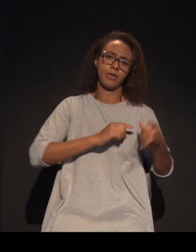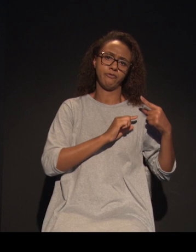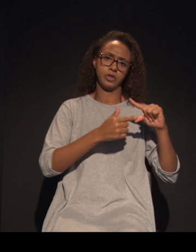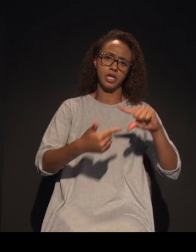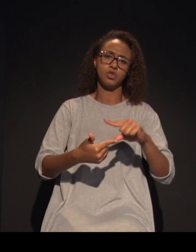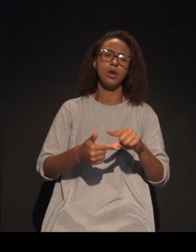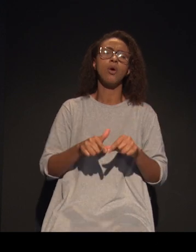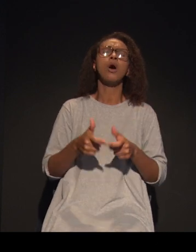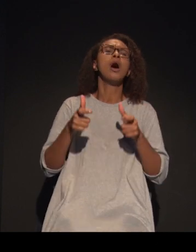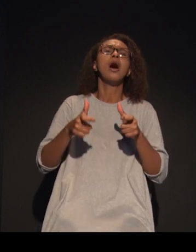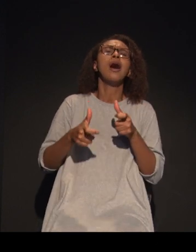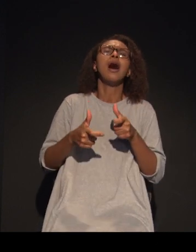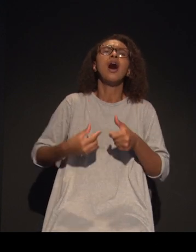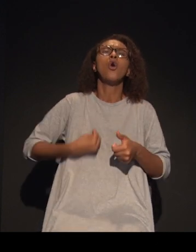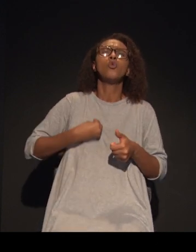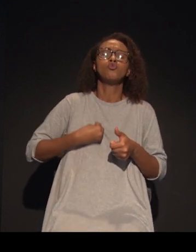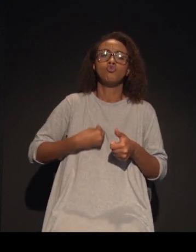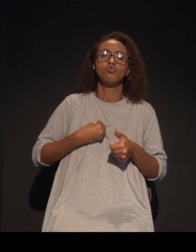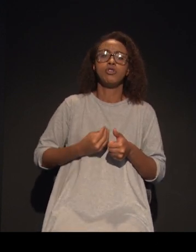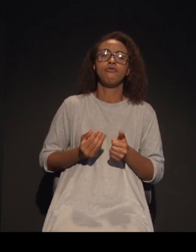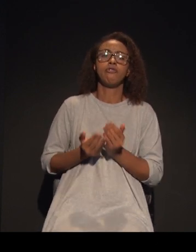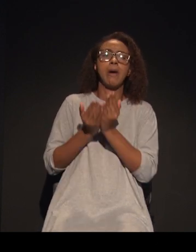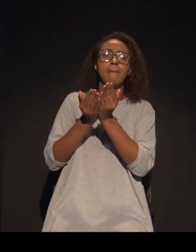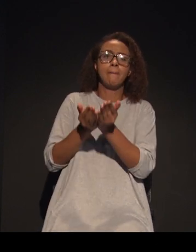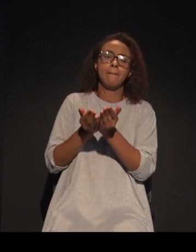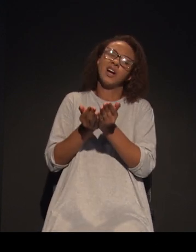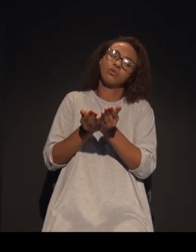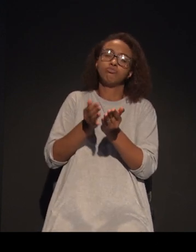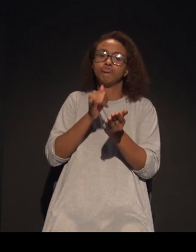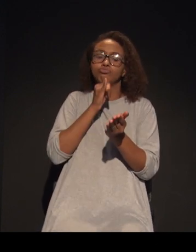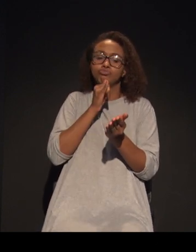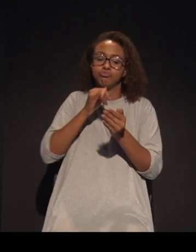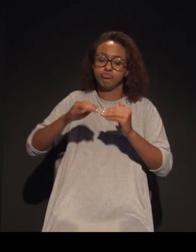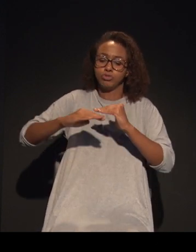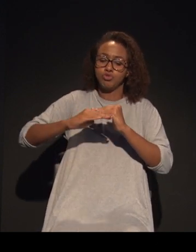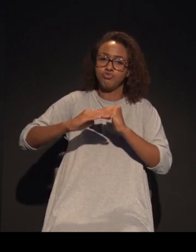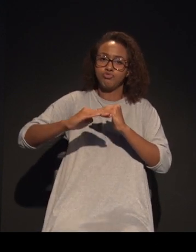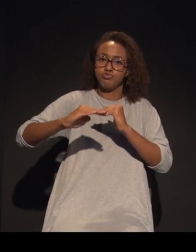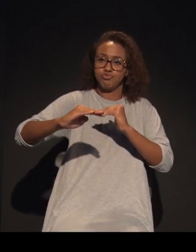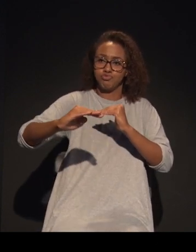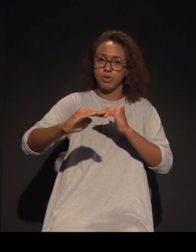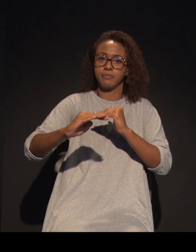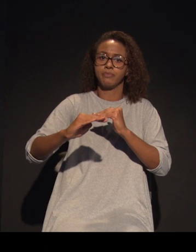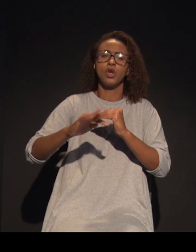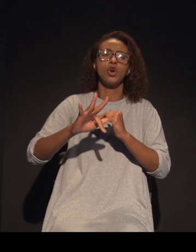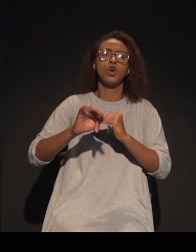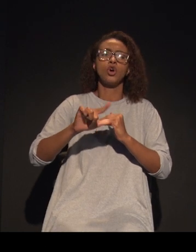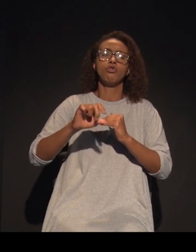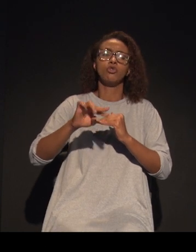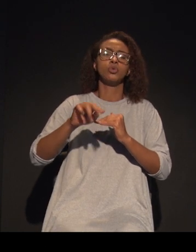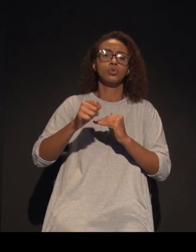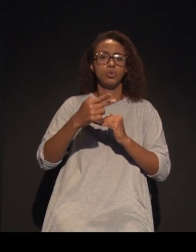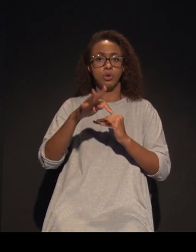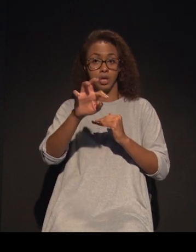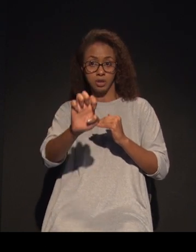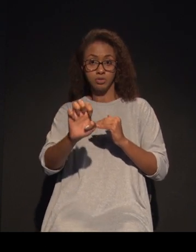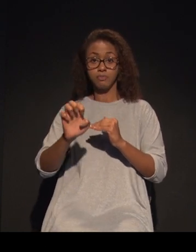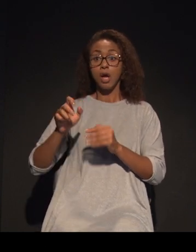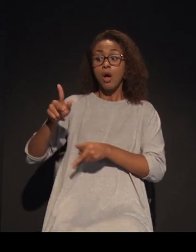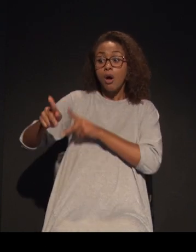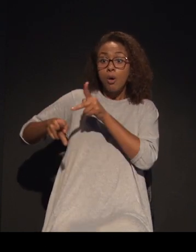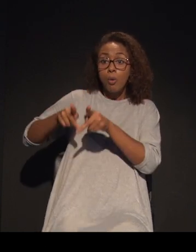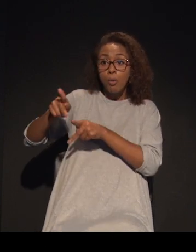cima de balsa chamada flutuante pescador e da ásia se palmares são um dos poucos indígena